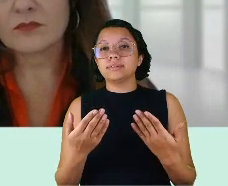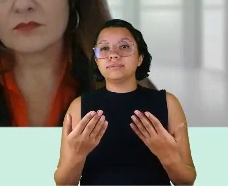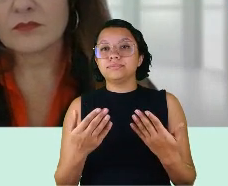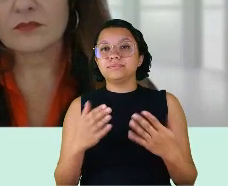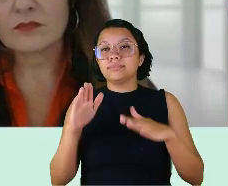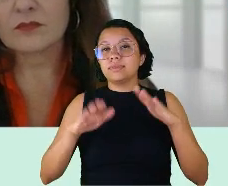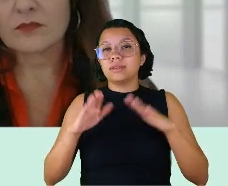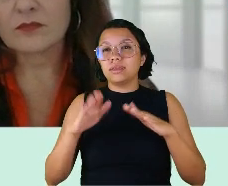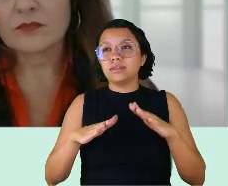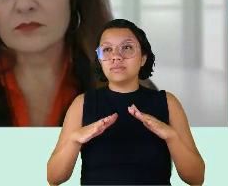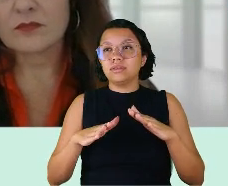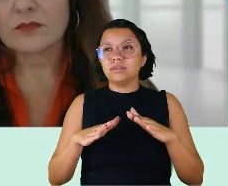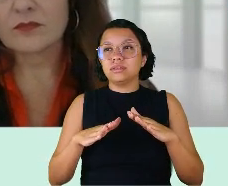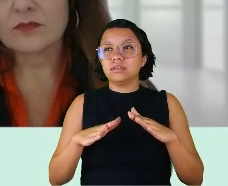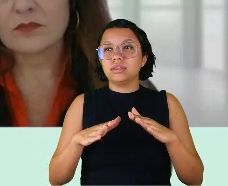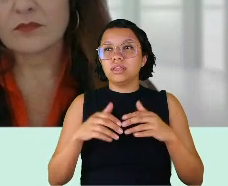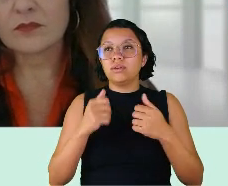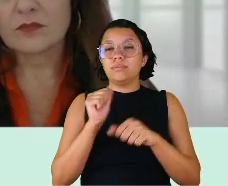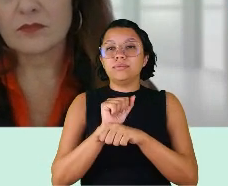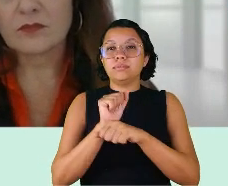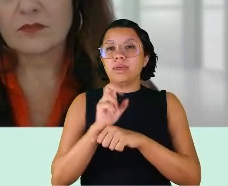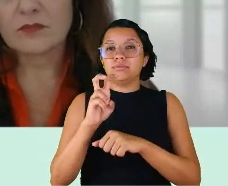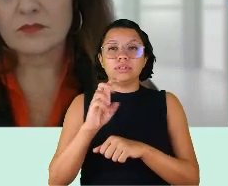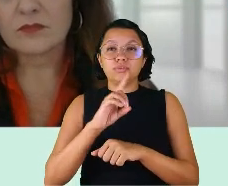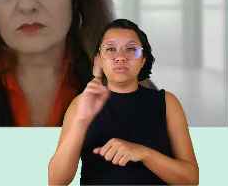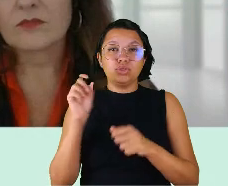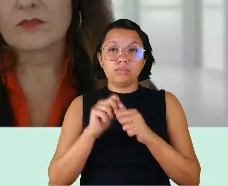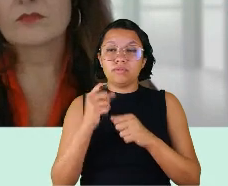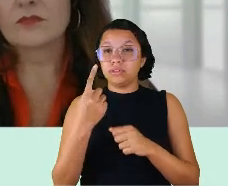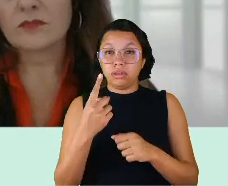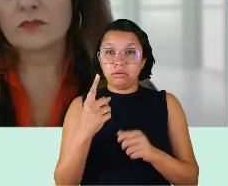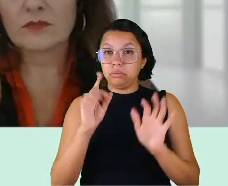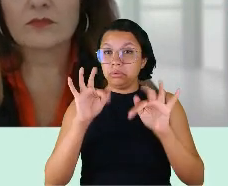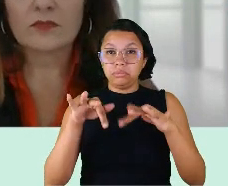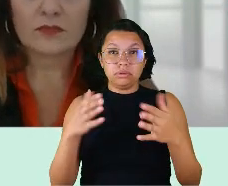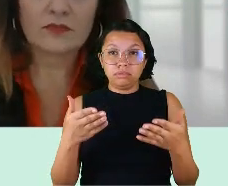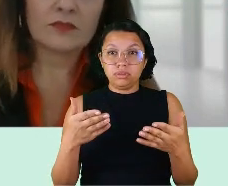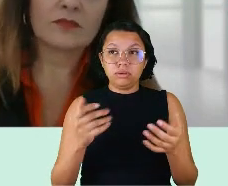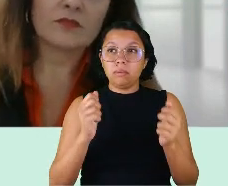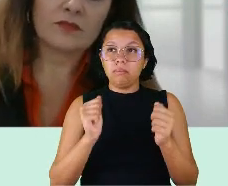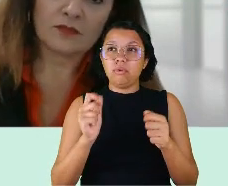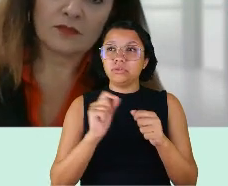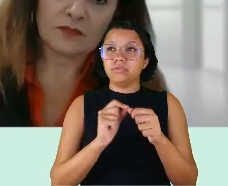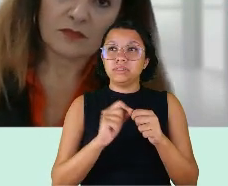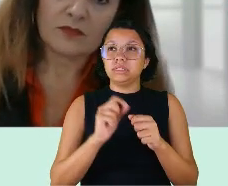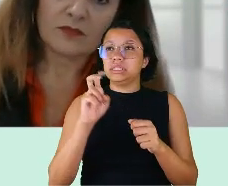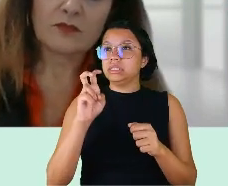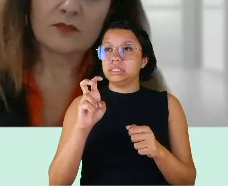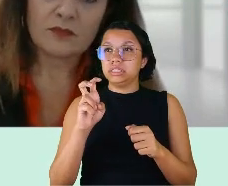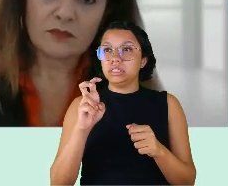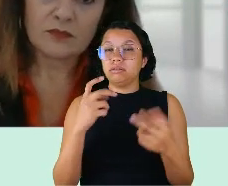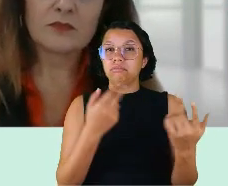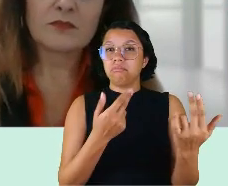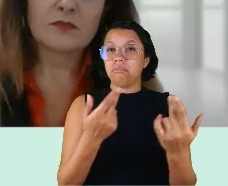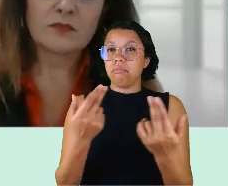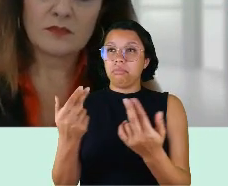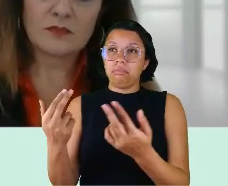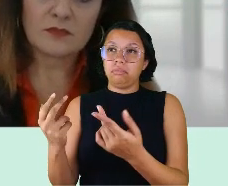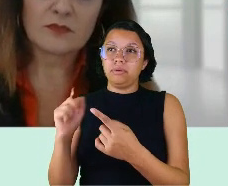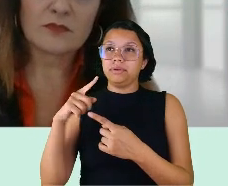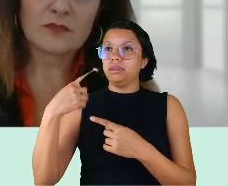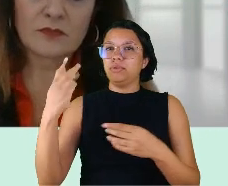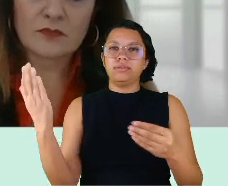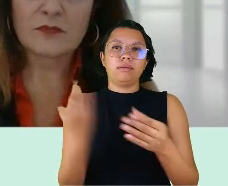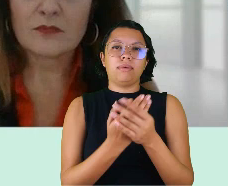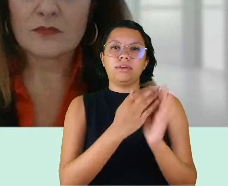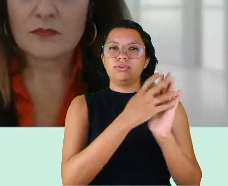sim, às vezes eu fico 5 dias para fazer um e não termino, eu posso fazer 5 padrões, que depois vão dar